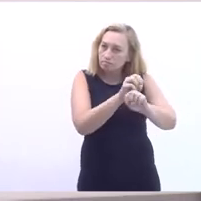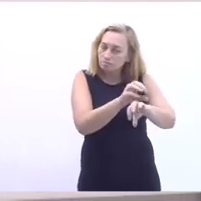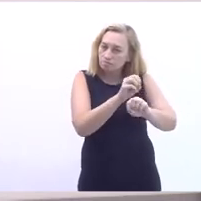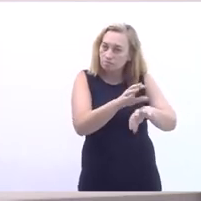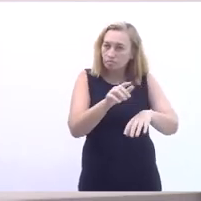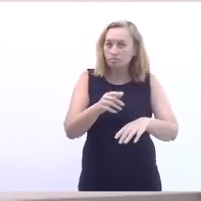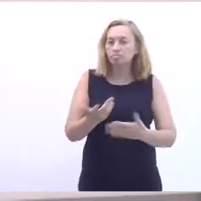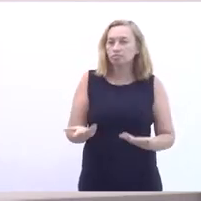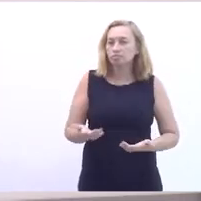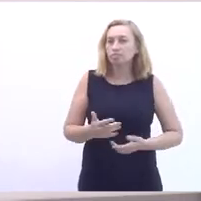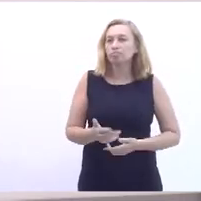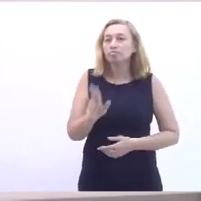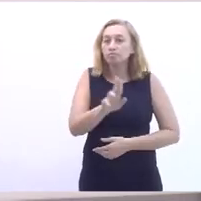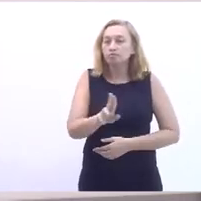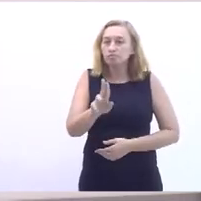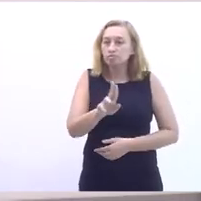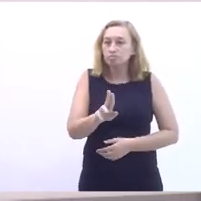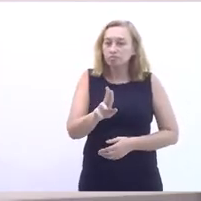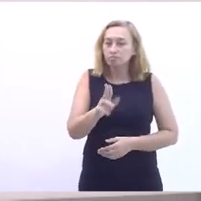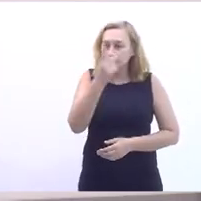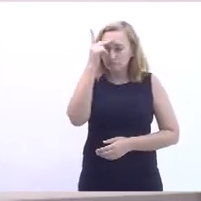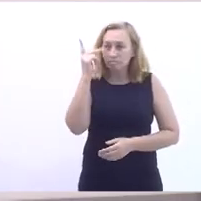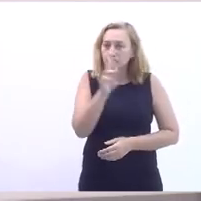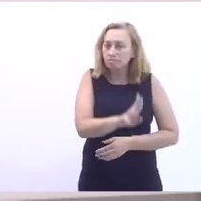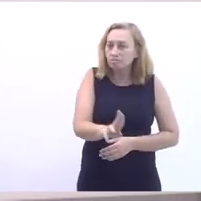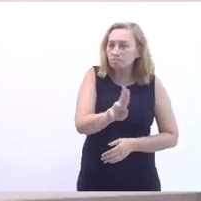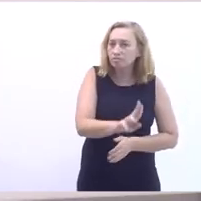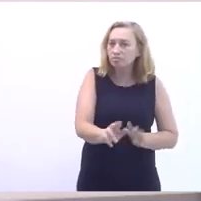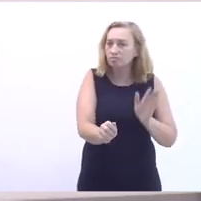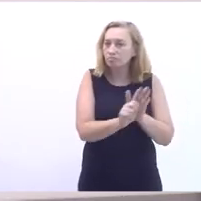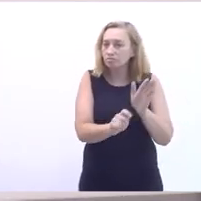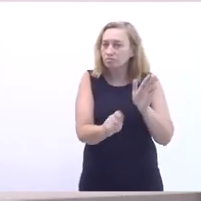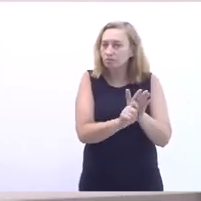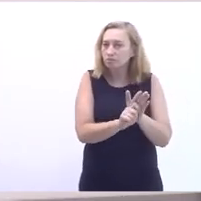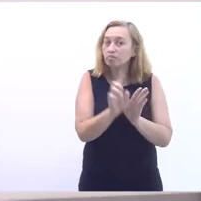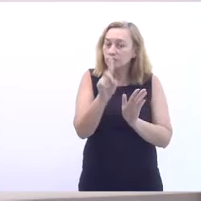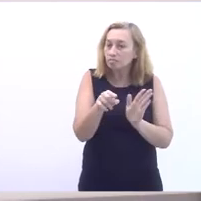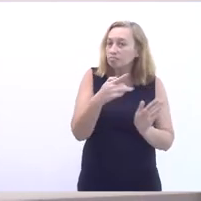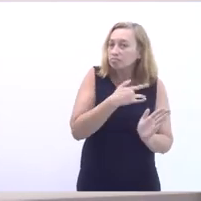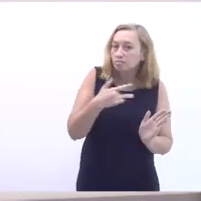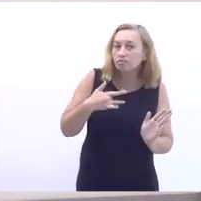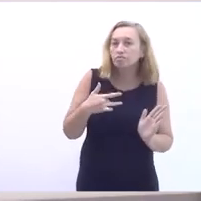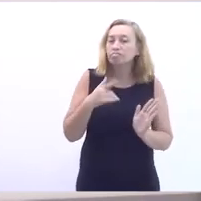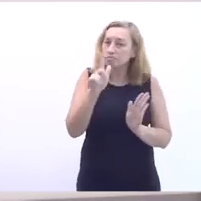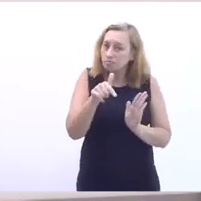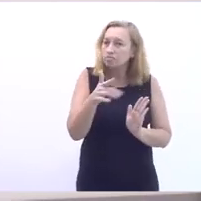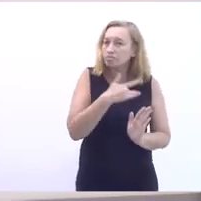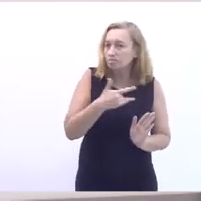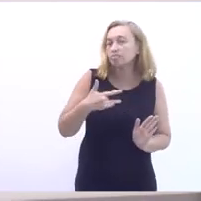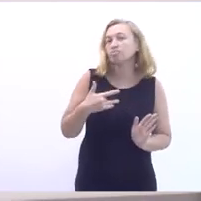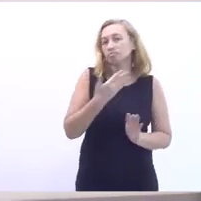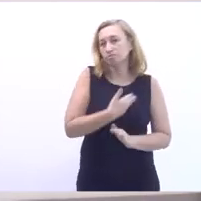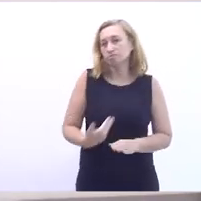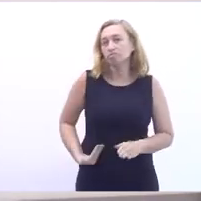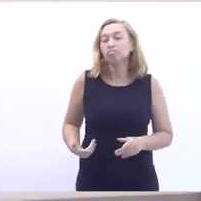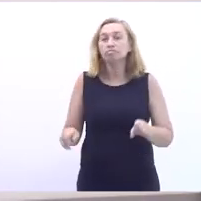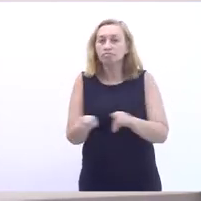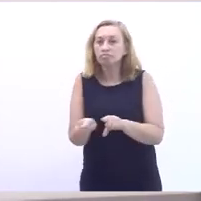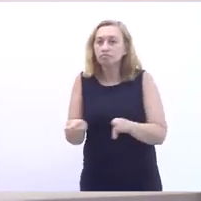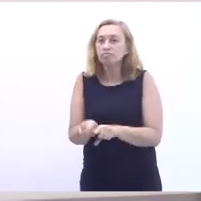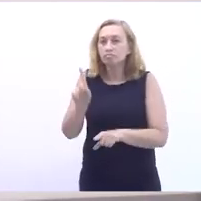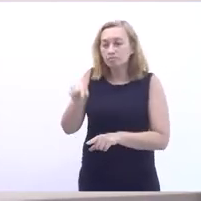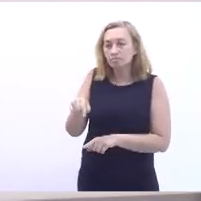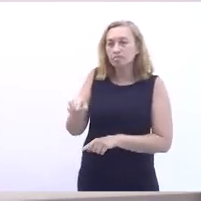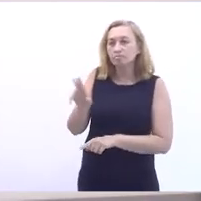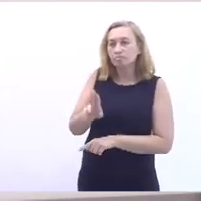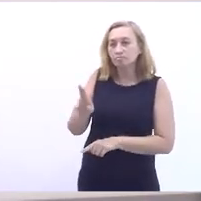trabalha e tratar usuário como uma questão de saúde e por que isso é uma questão de saúde pública como é uma questão de